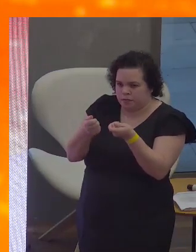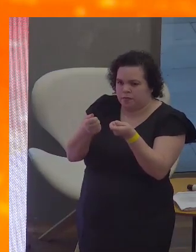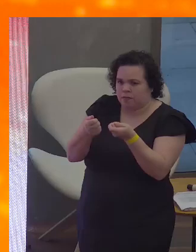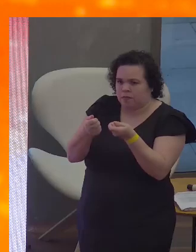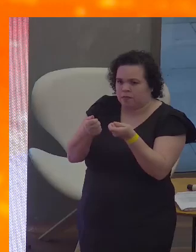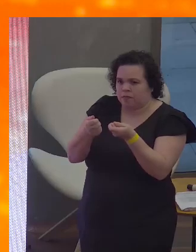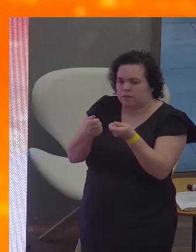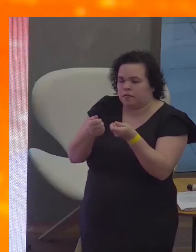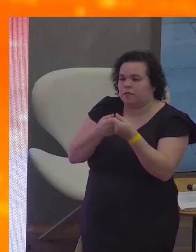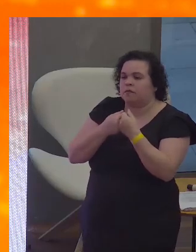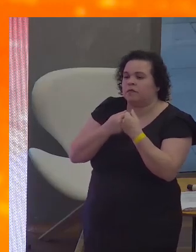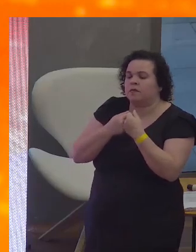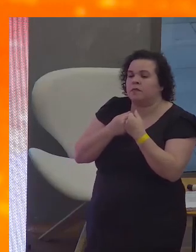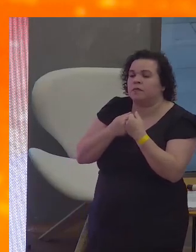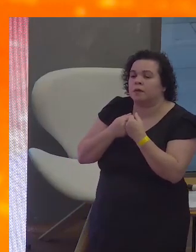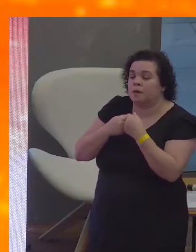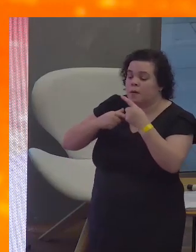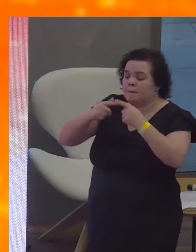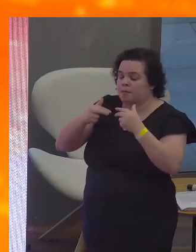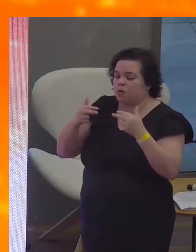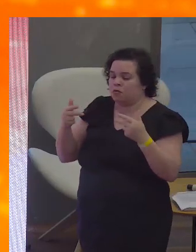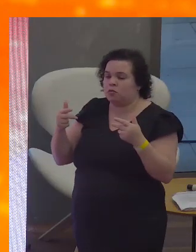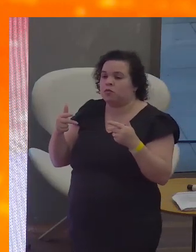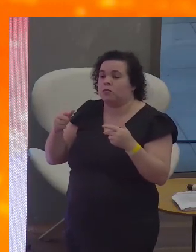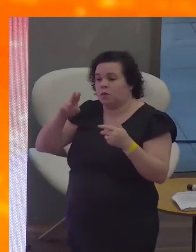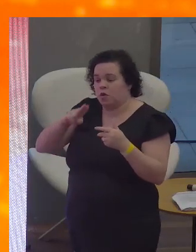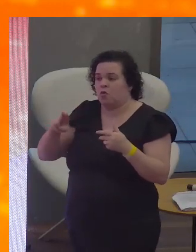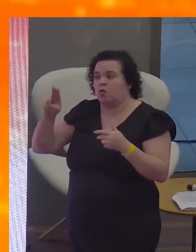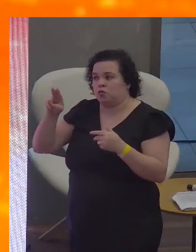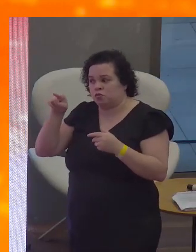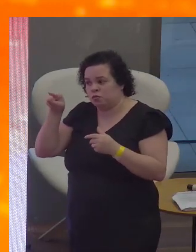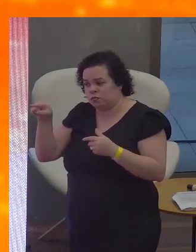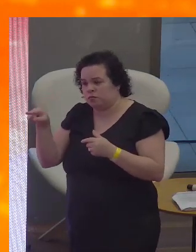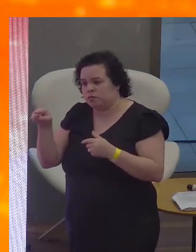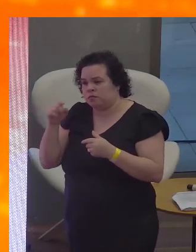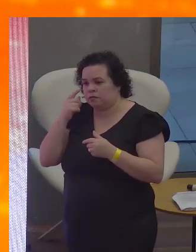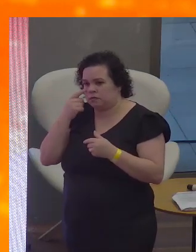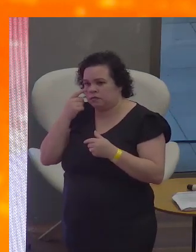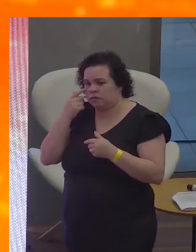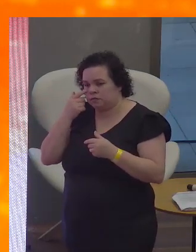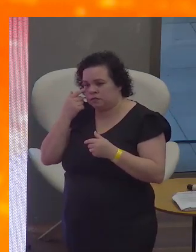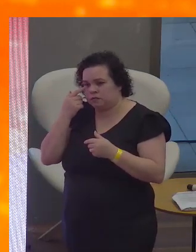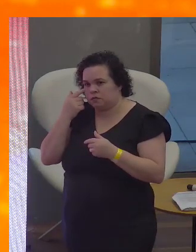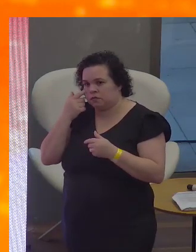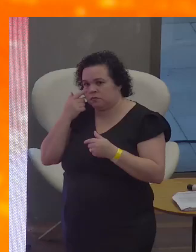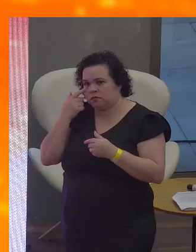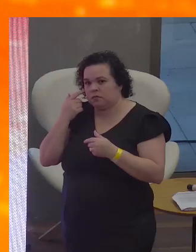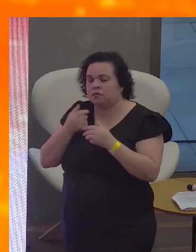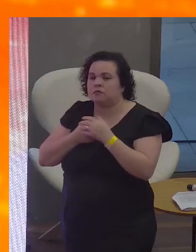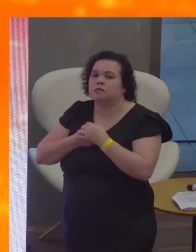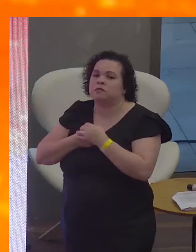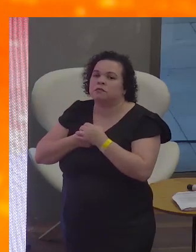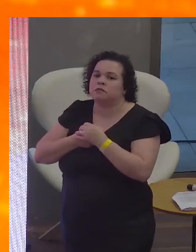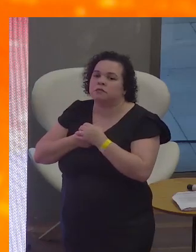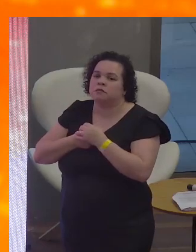tá, para aquele produto, para um consumo daquele produto.